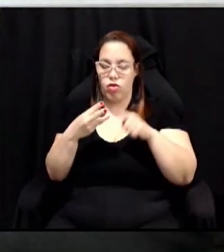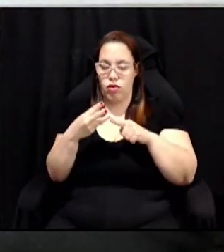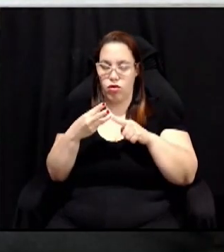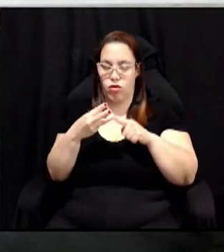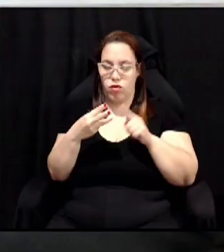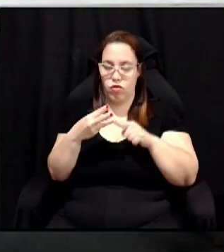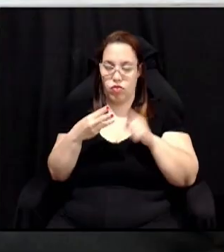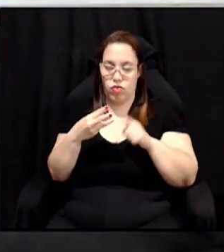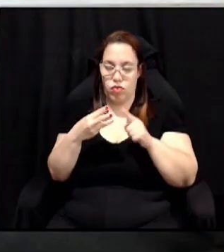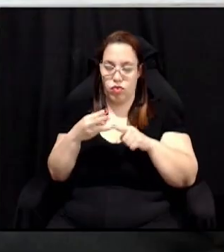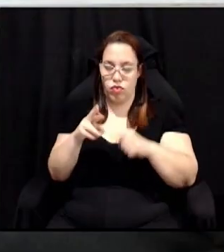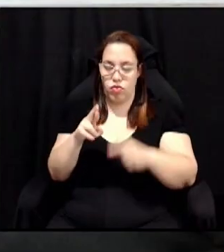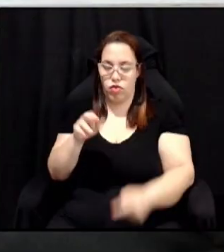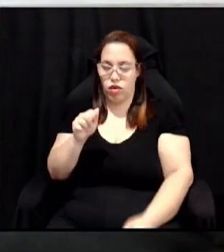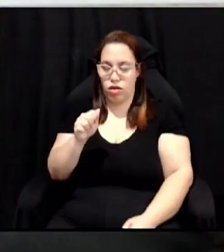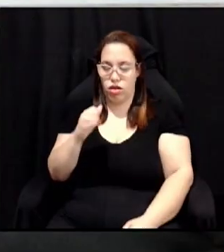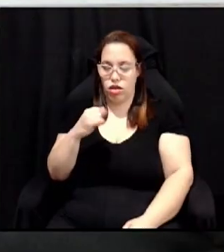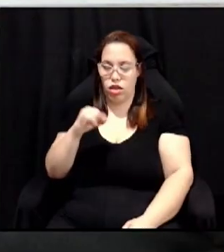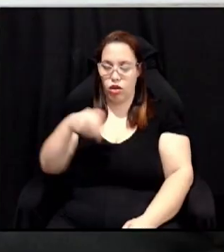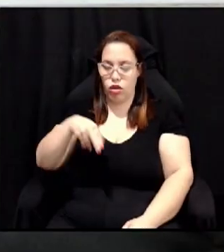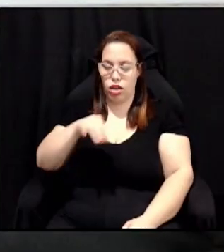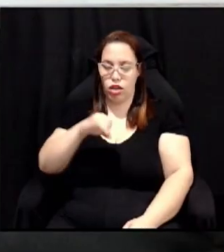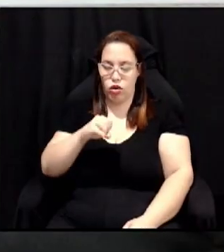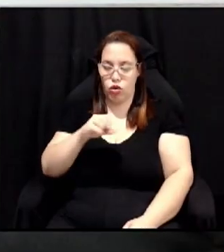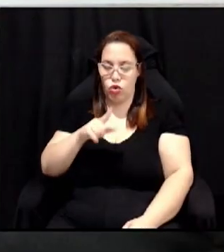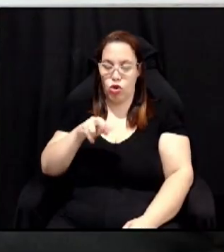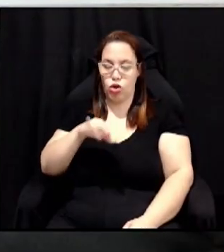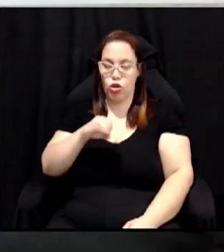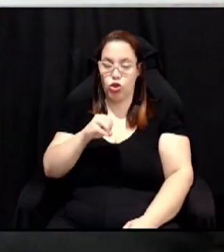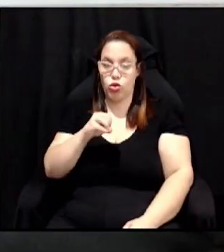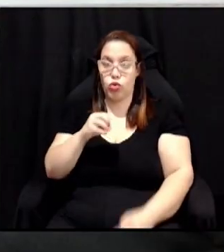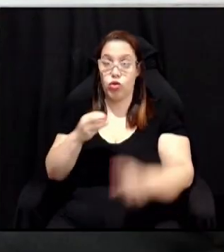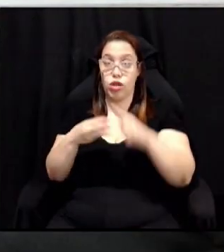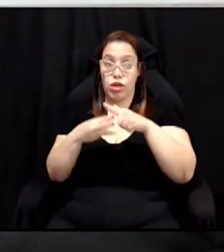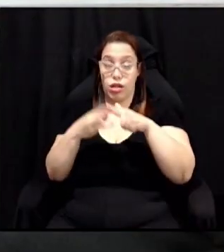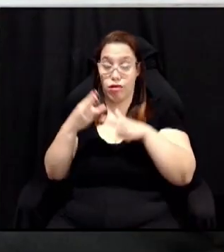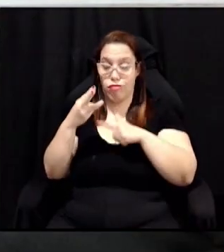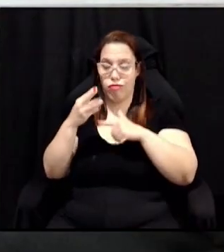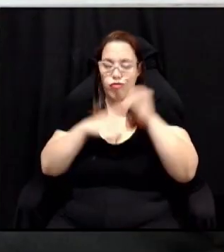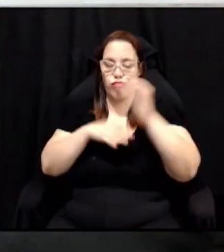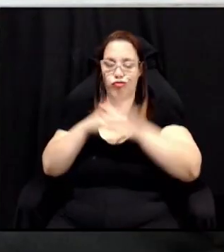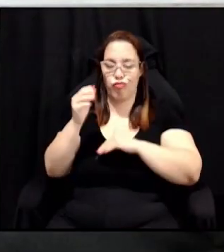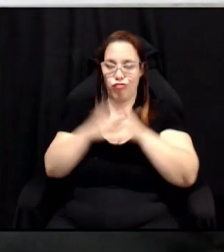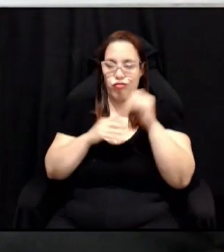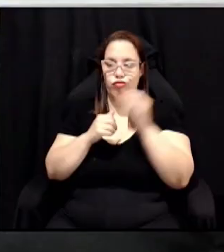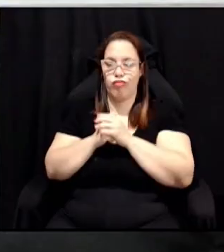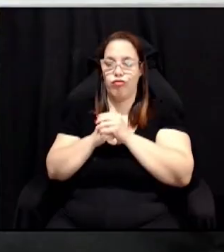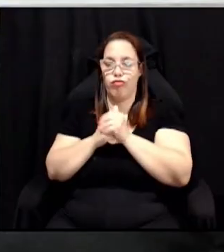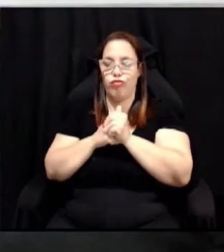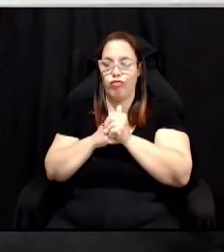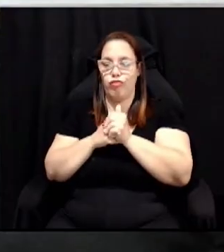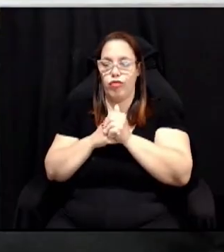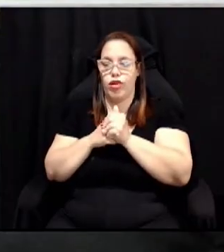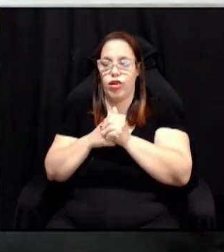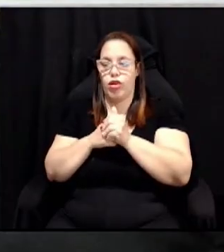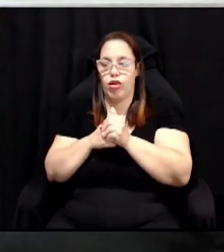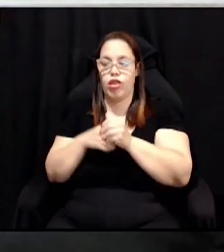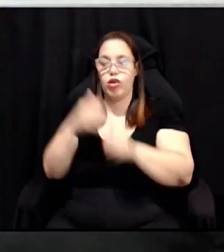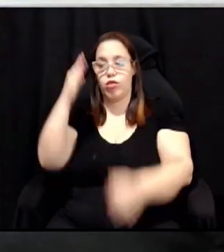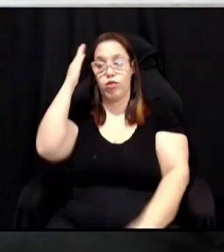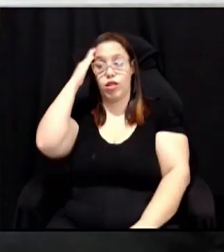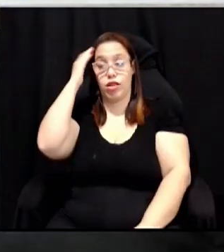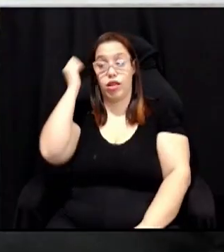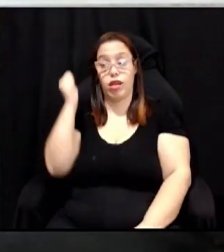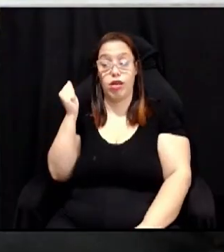parte de raciocínio lógico. Porque essas 3 áreas a gente precisa de uma abstração muito maior do que as outras para a gente poder entender. E